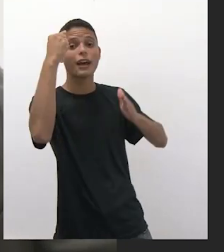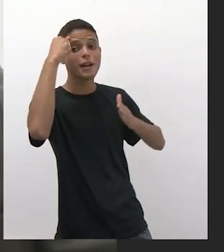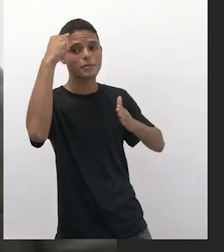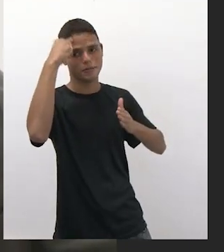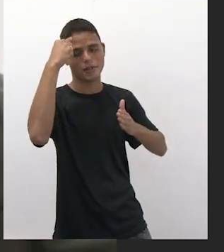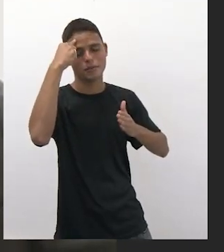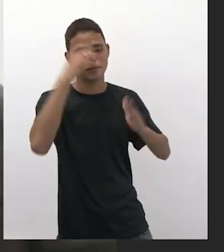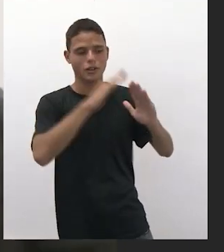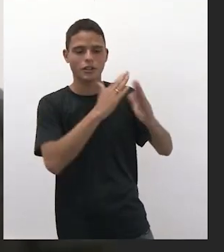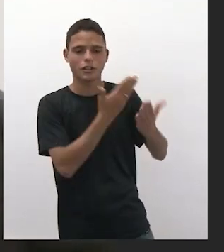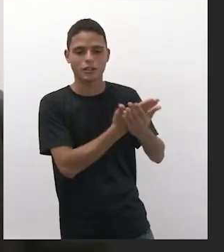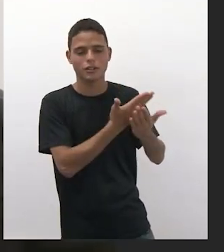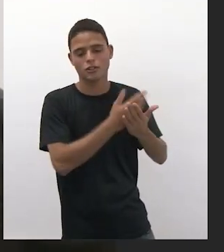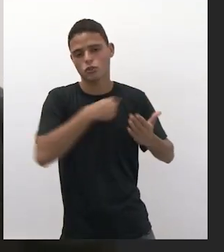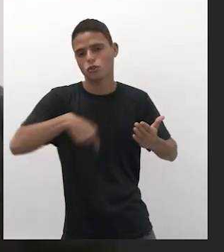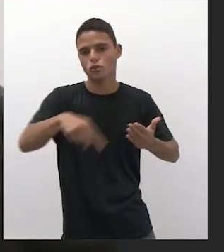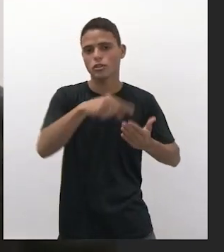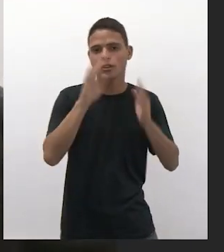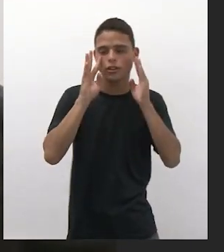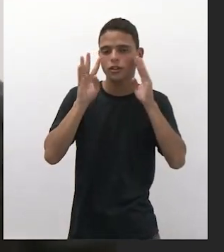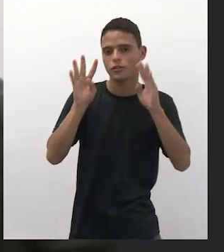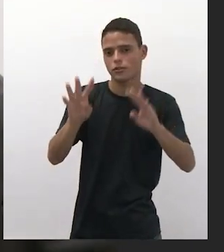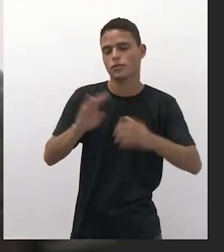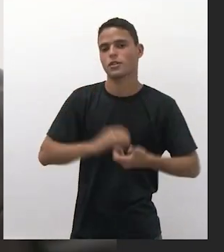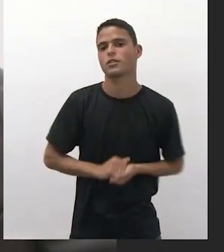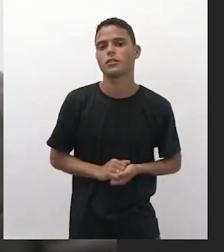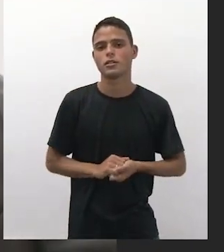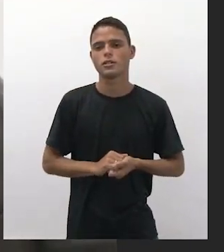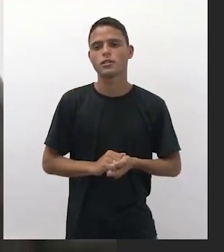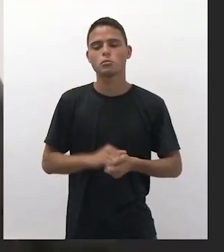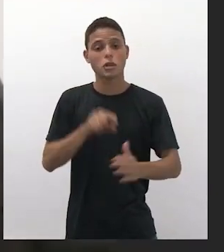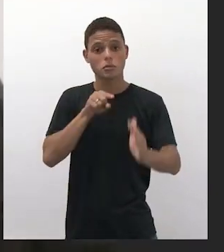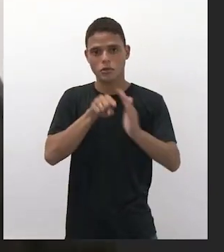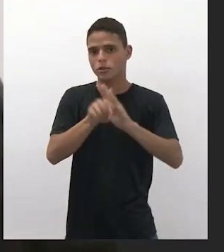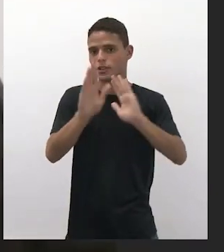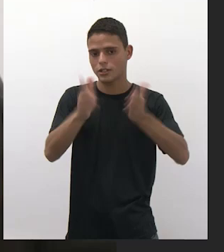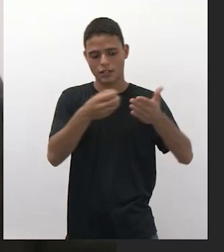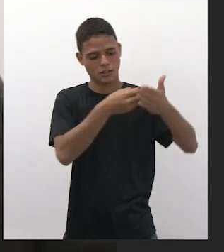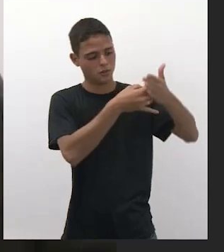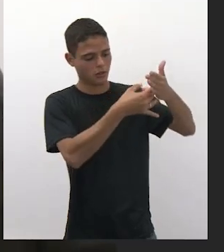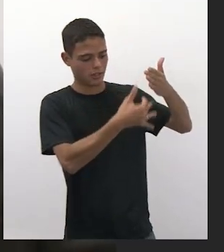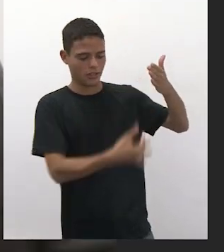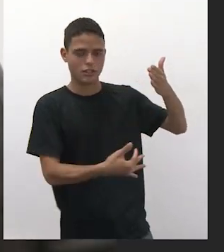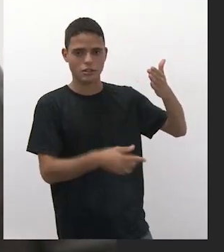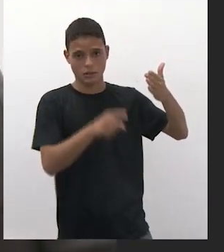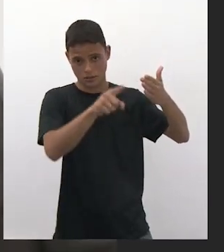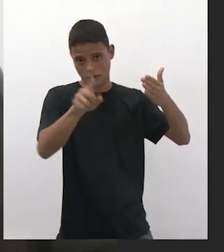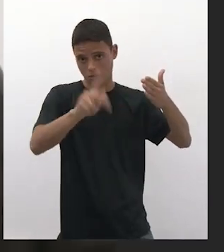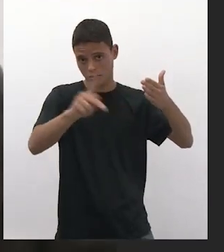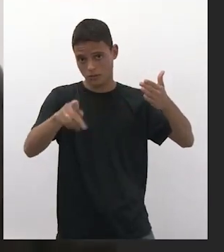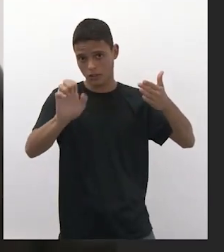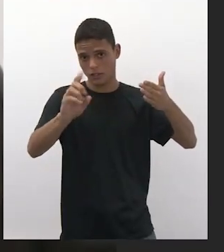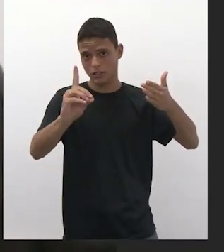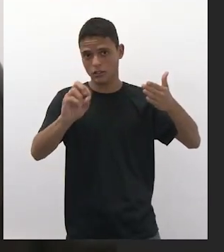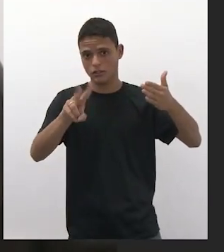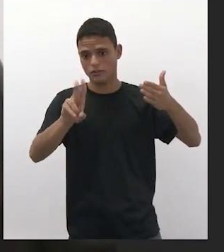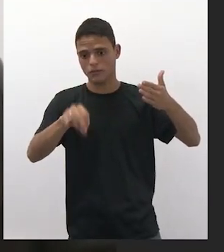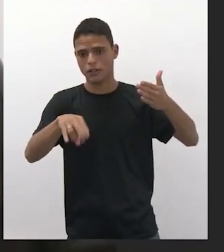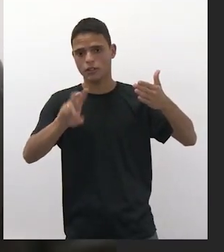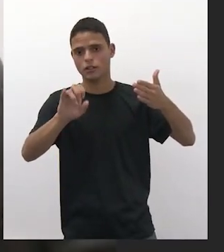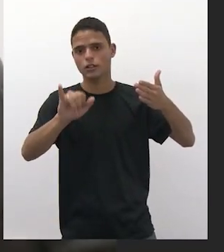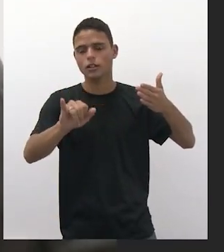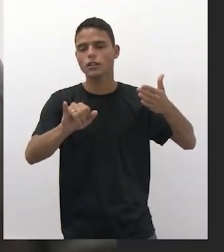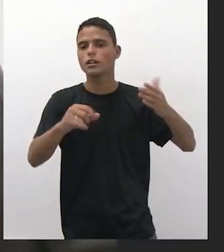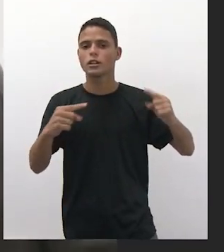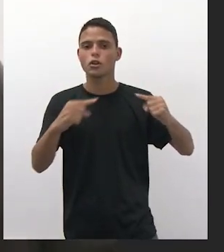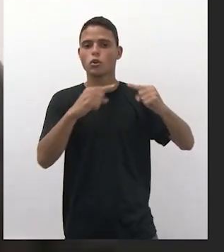estamos acompanhando aqui o programa. E já uma pergunta aqui do chat para Edivane, que tem a ver com seu papel